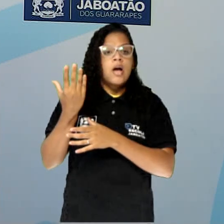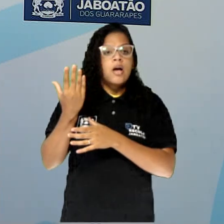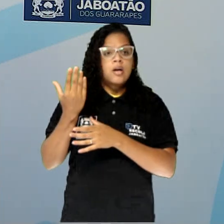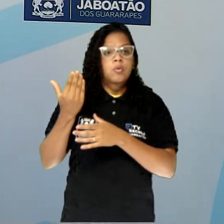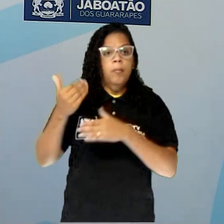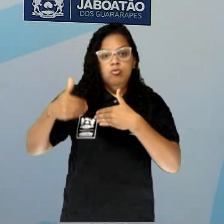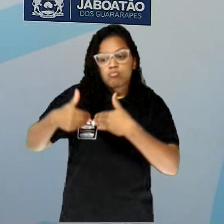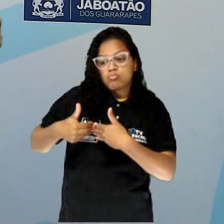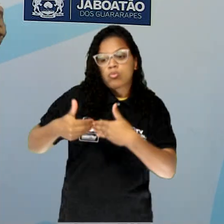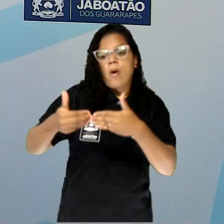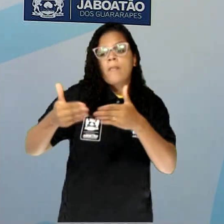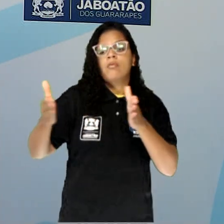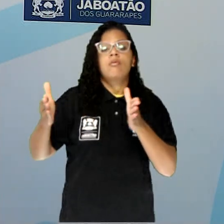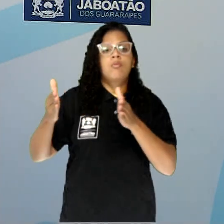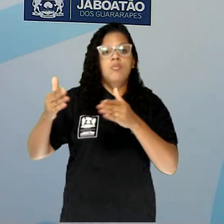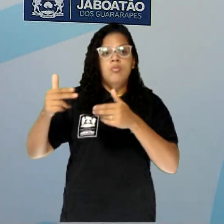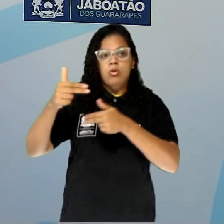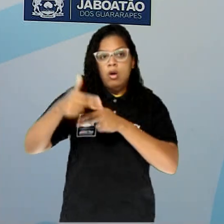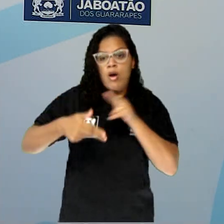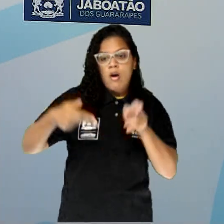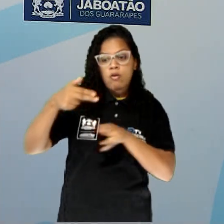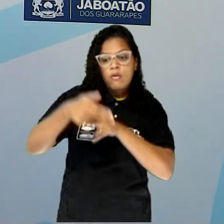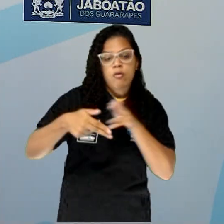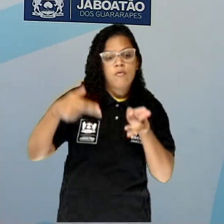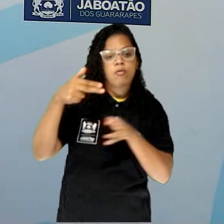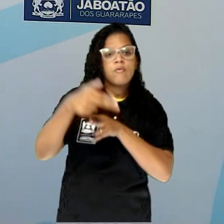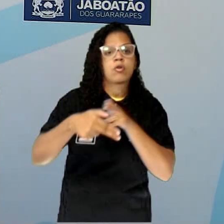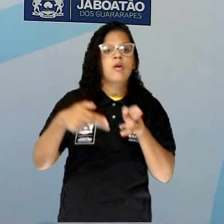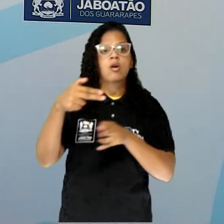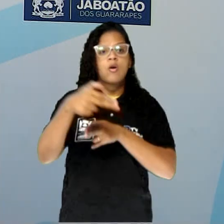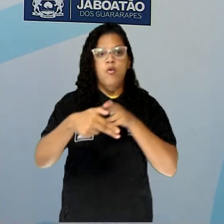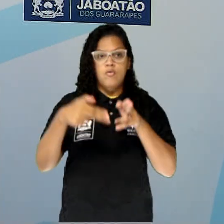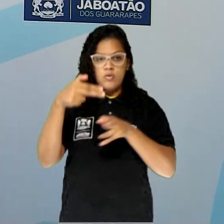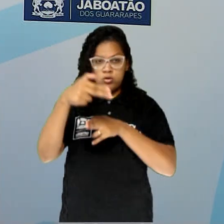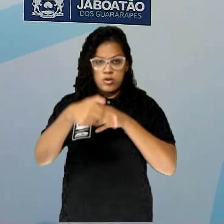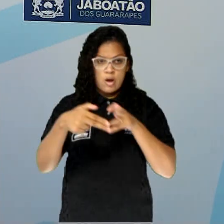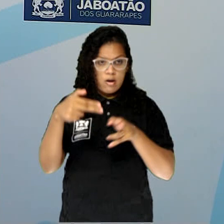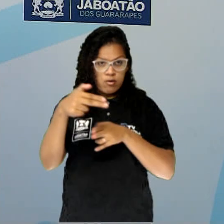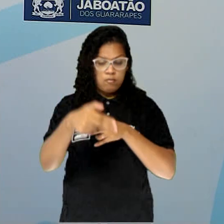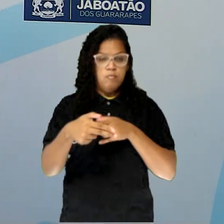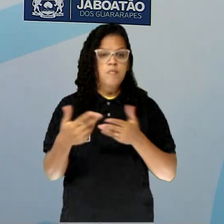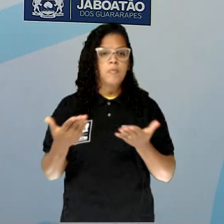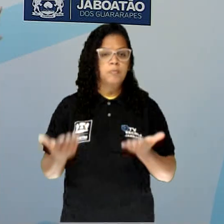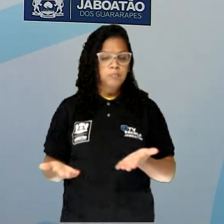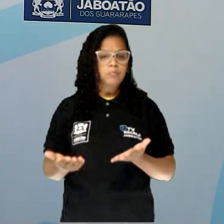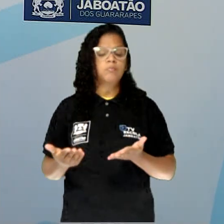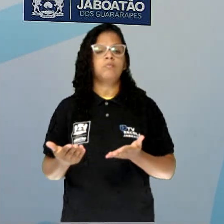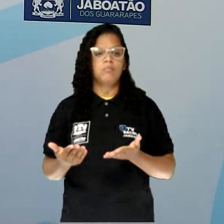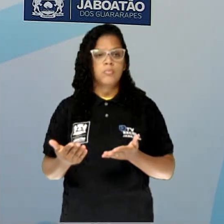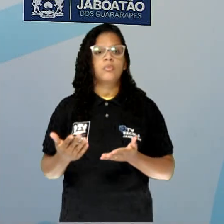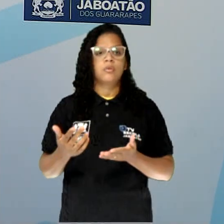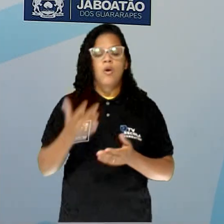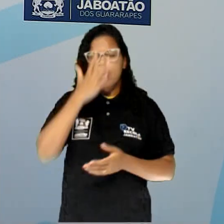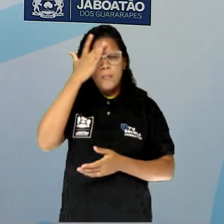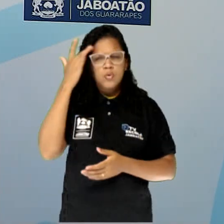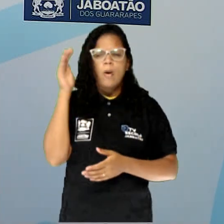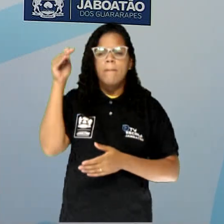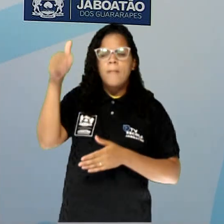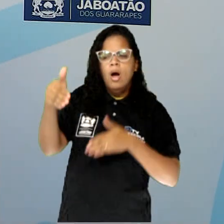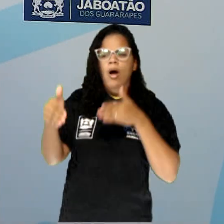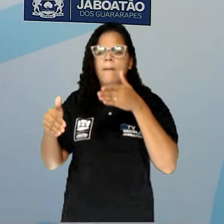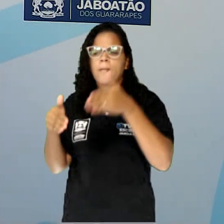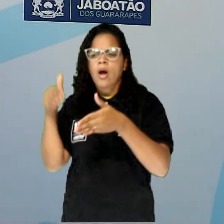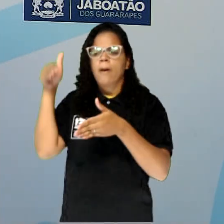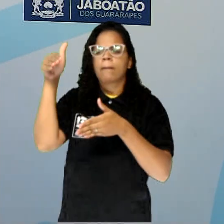da rede ferroviária, né, da estação de trem. Então, as pessoas começaram a frequentar aquela área para